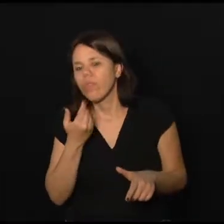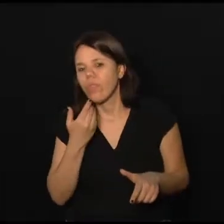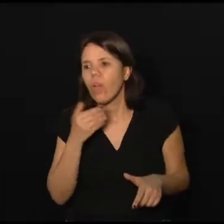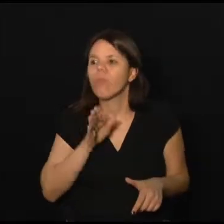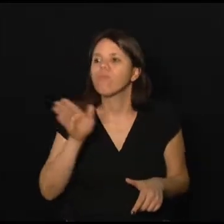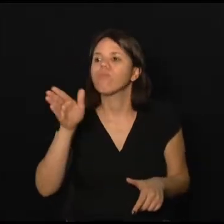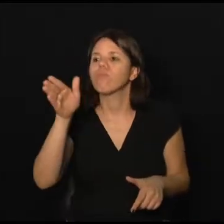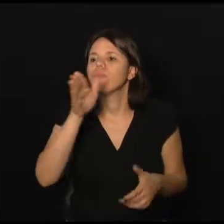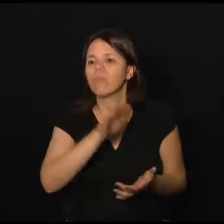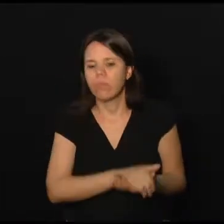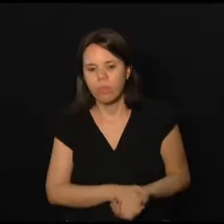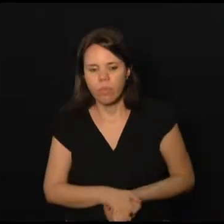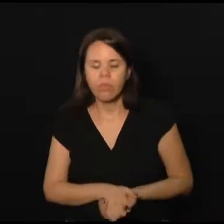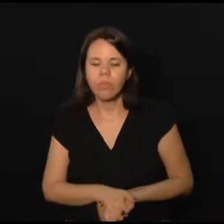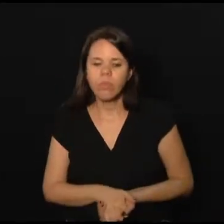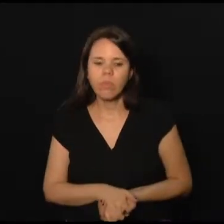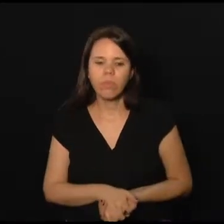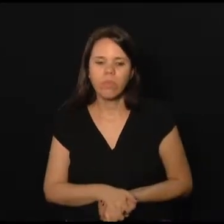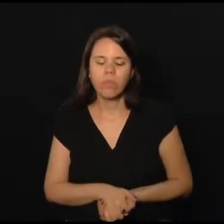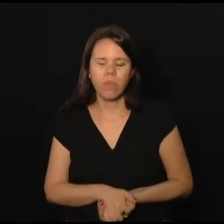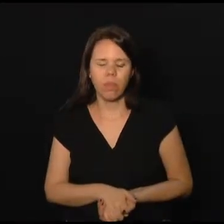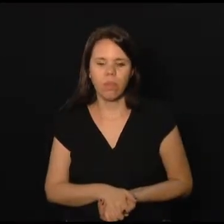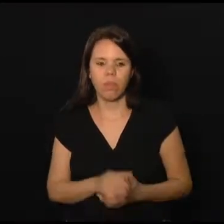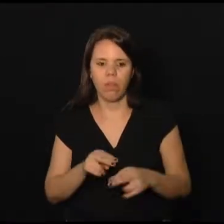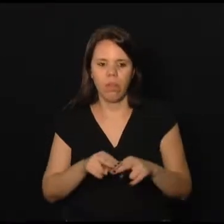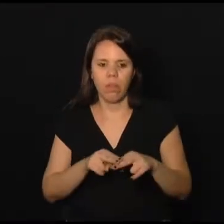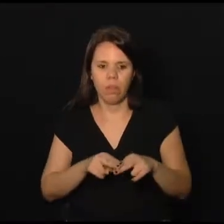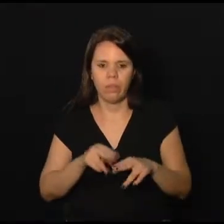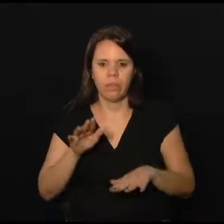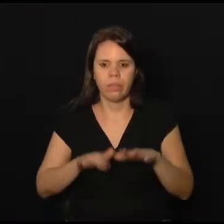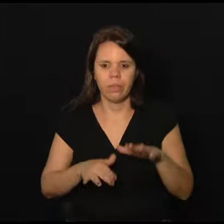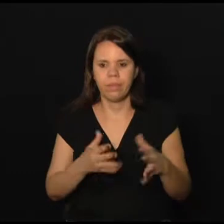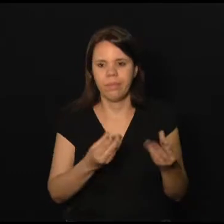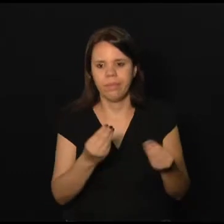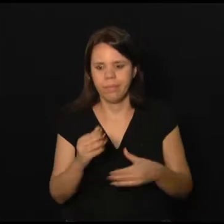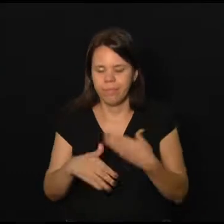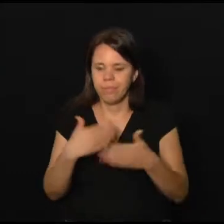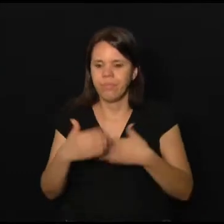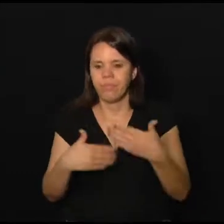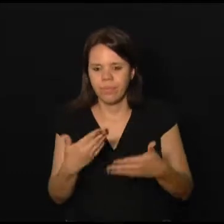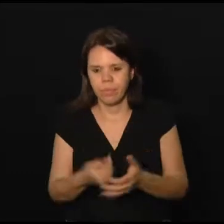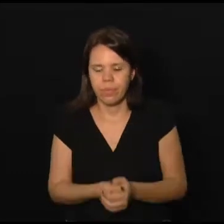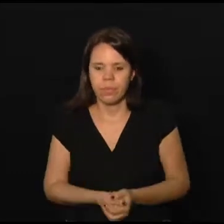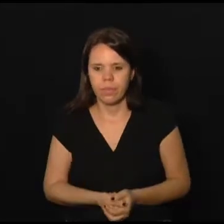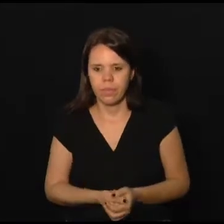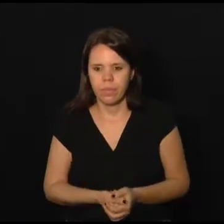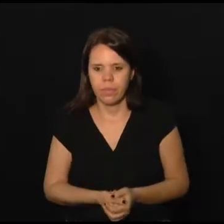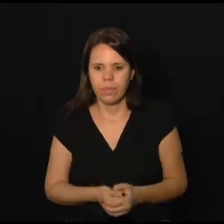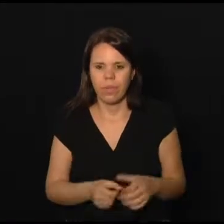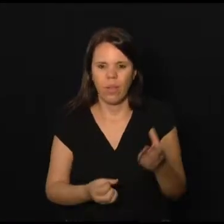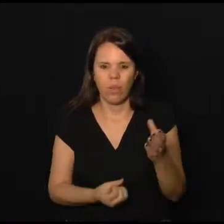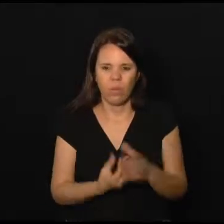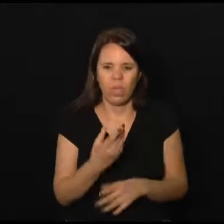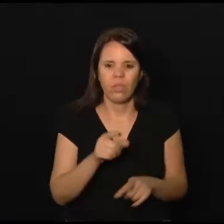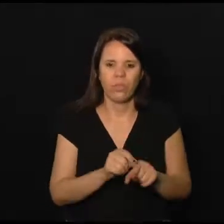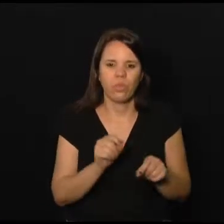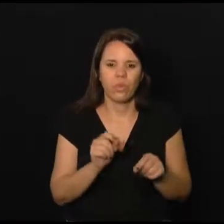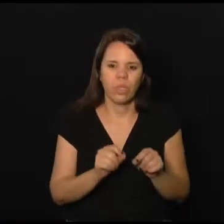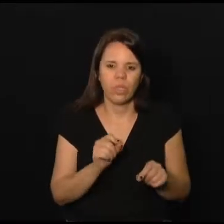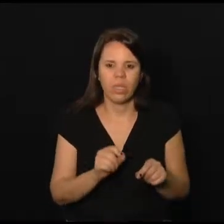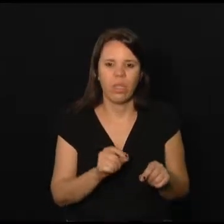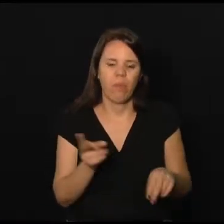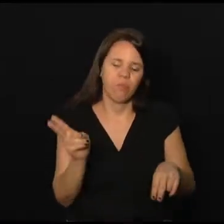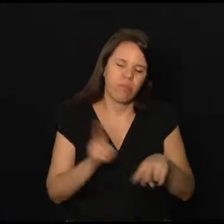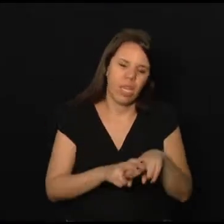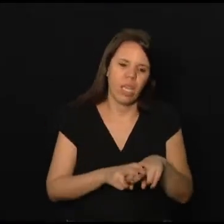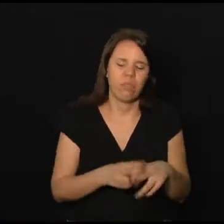vai. É por isso que muitas vezes entra no processo judicial, né? Acaba indo